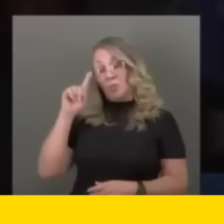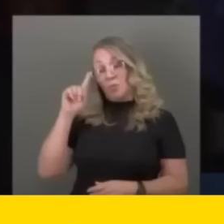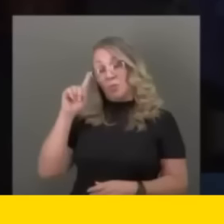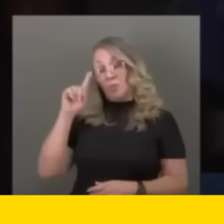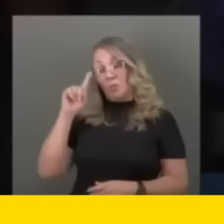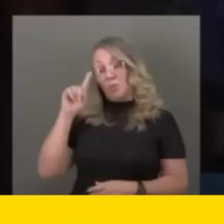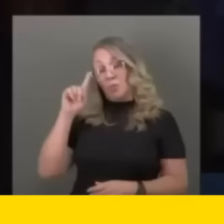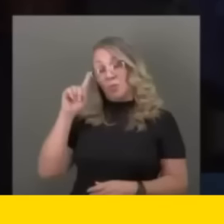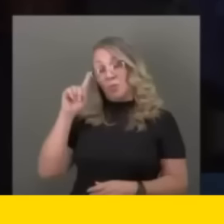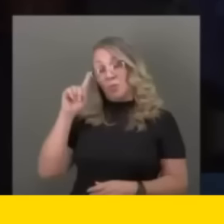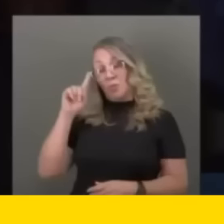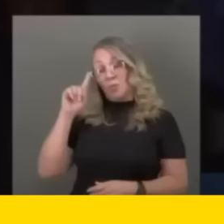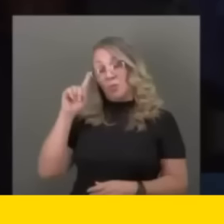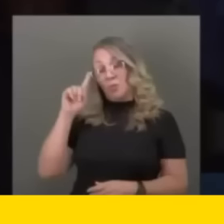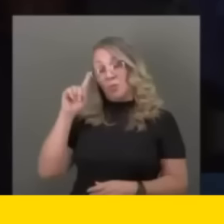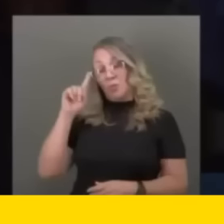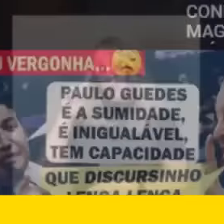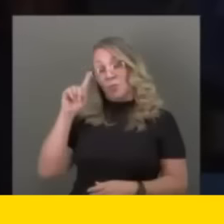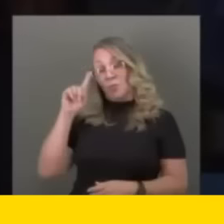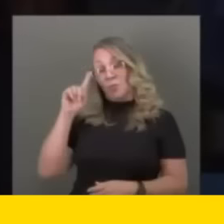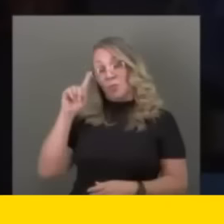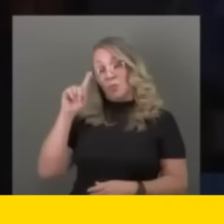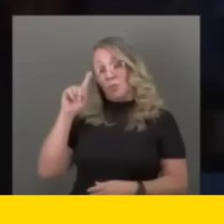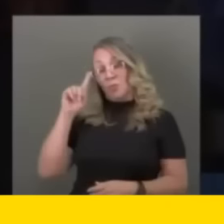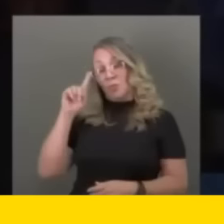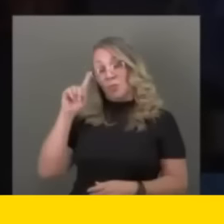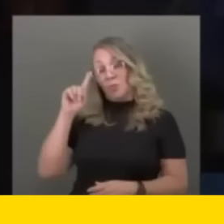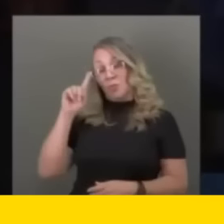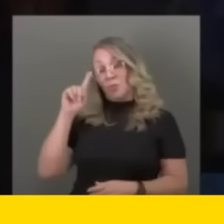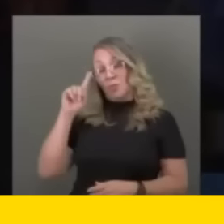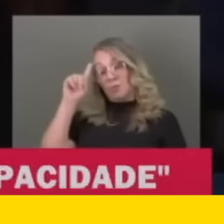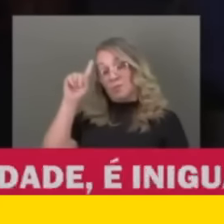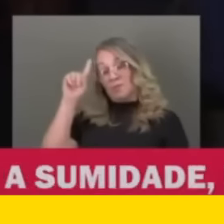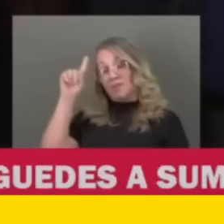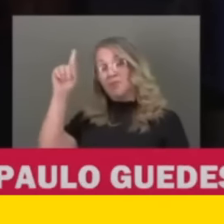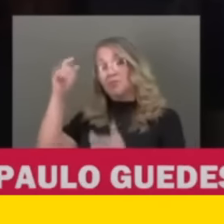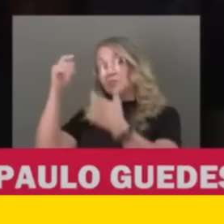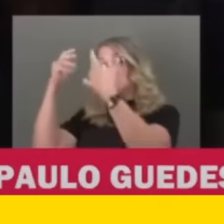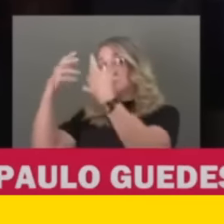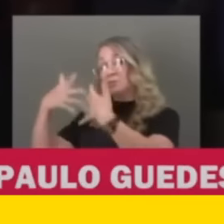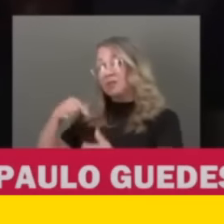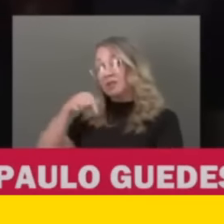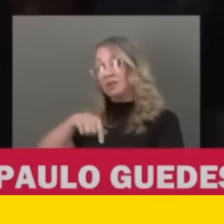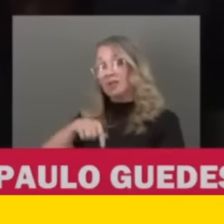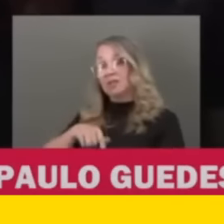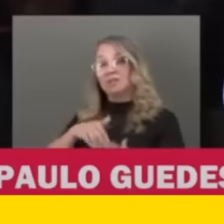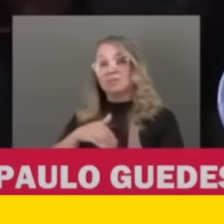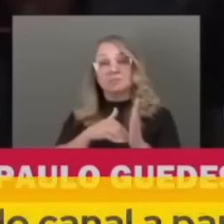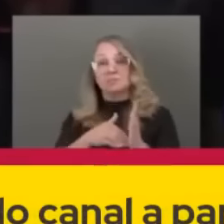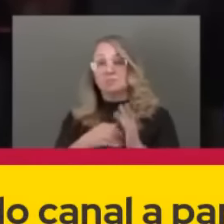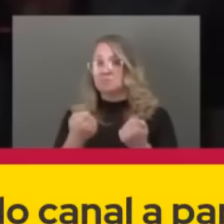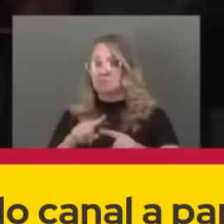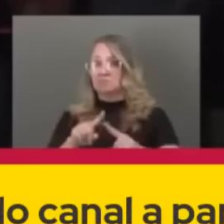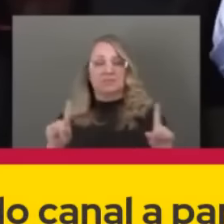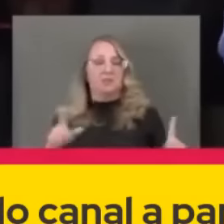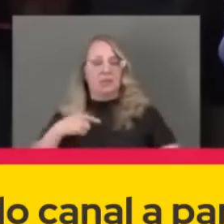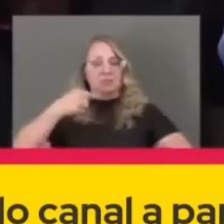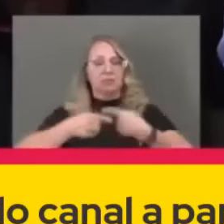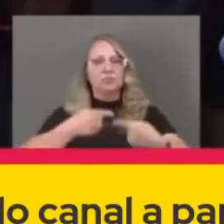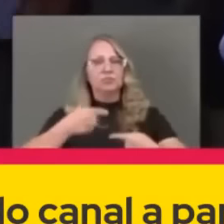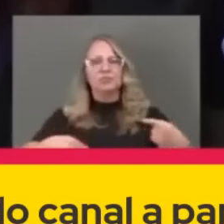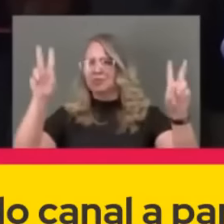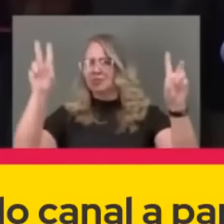steio então é muito legal conhecer vocês ver os comentários aqui né pessoal essa casa não precisava estar discutindo esse